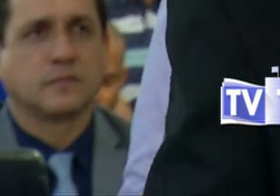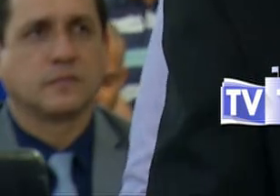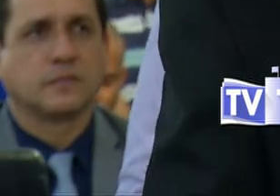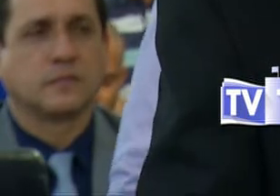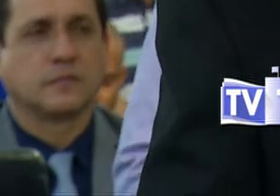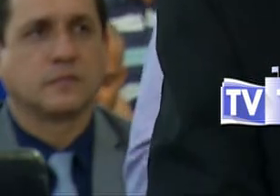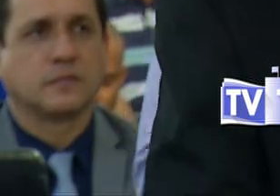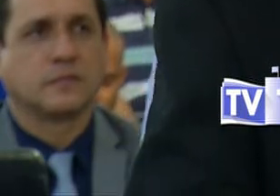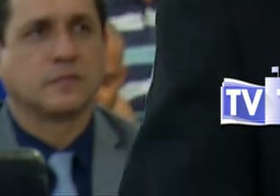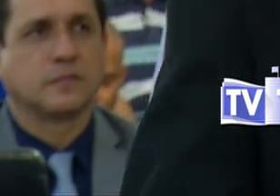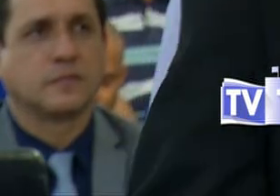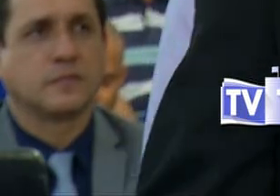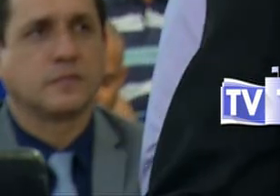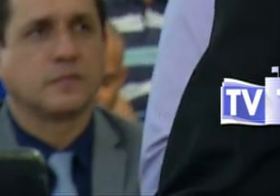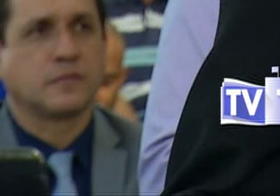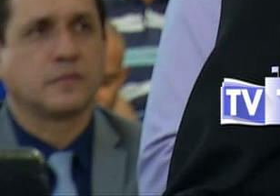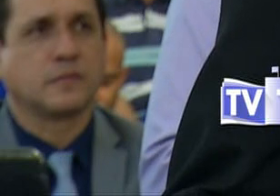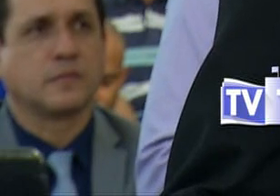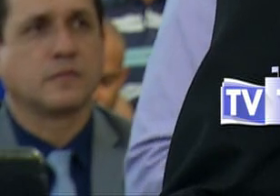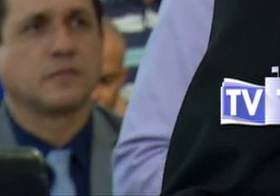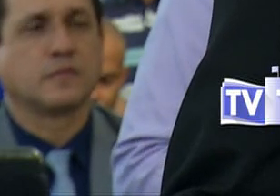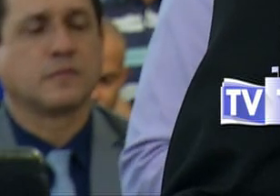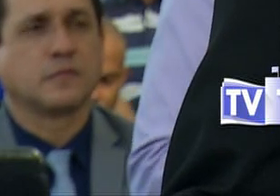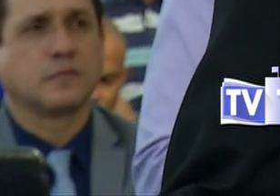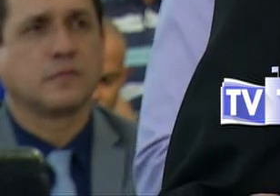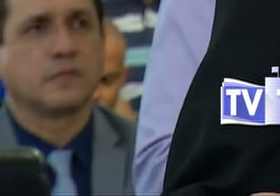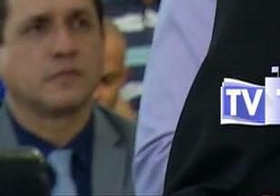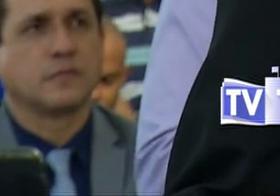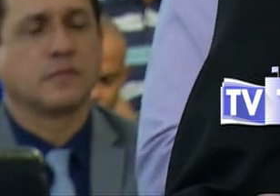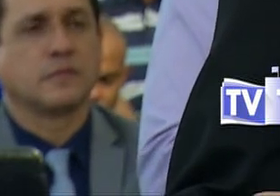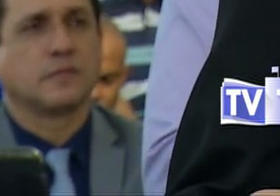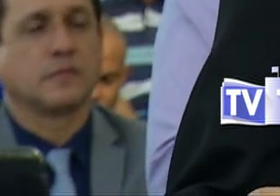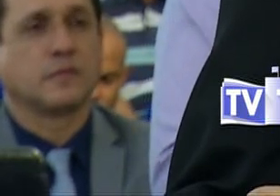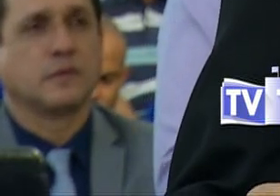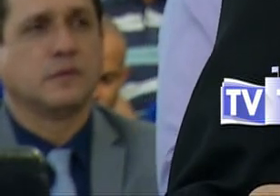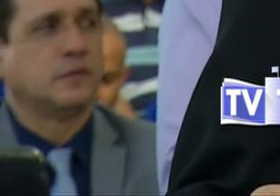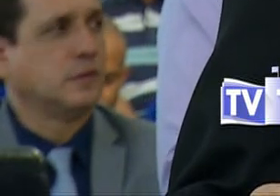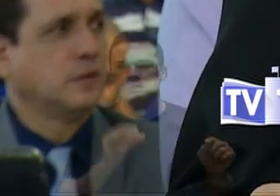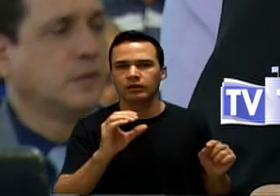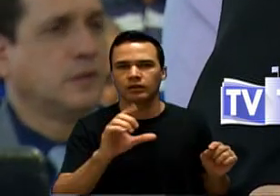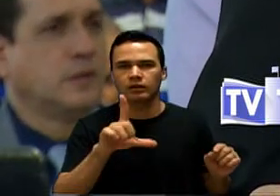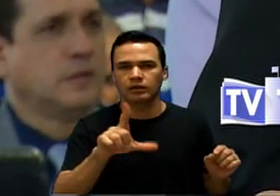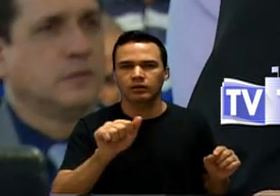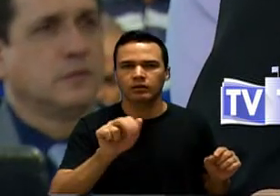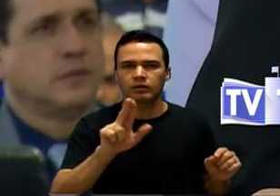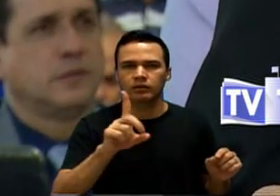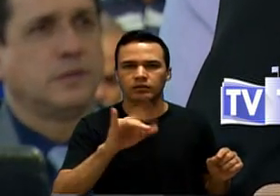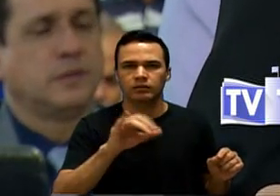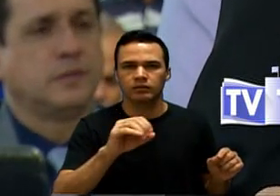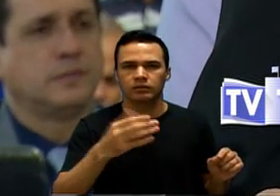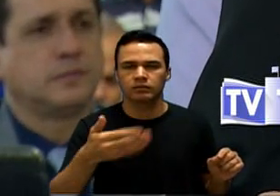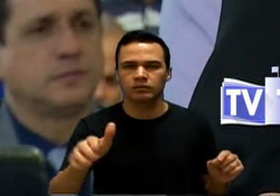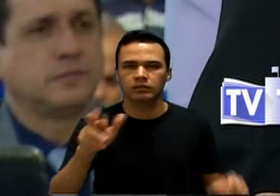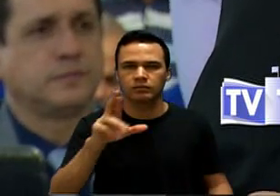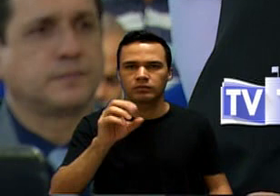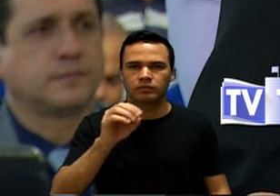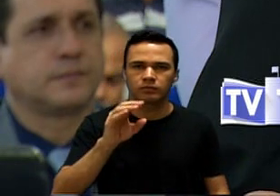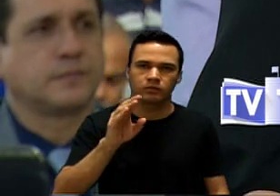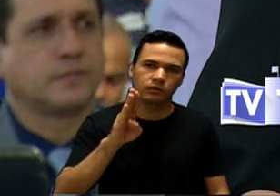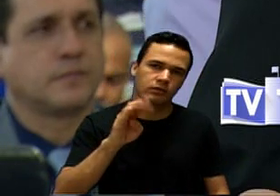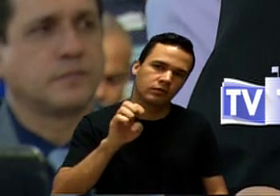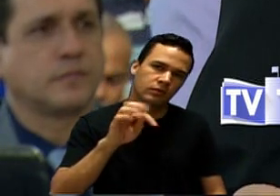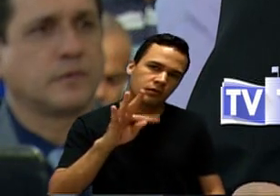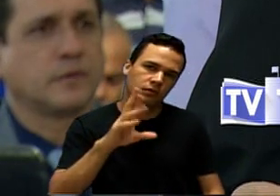passada. Voto de profundo pesar pelo falecimento do senhor Cláudio Roberto Batista, ocorrido no dia